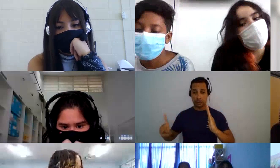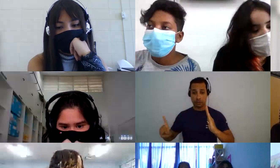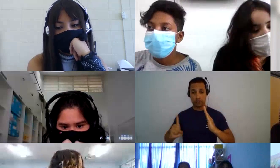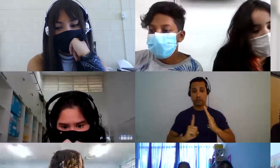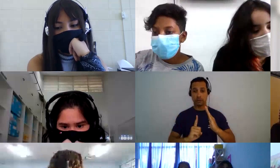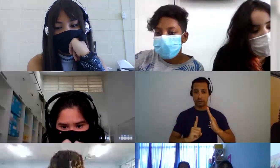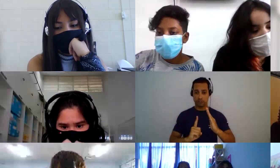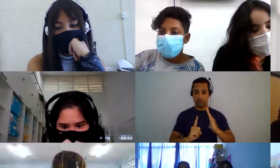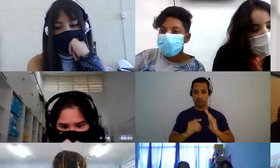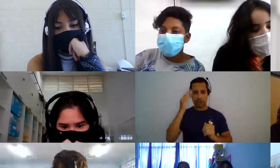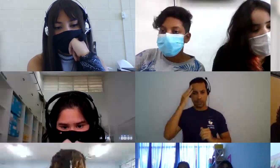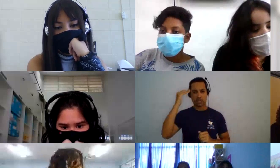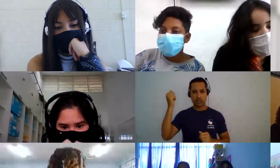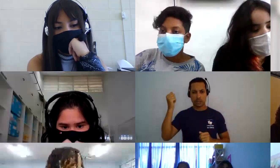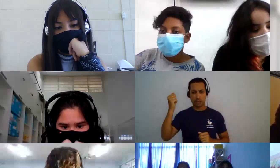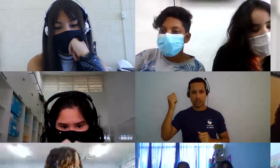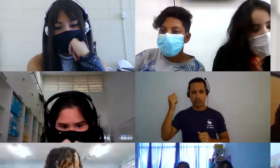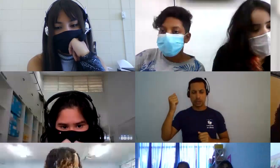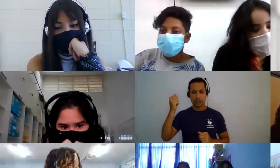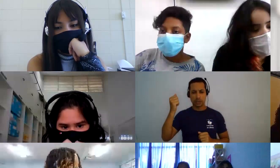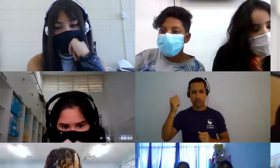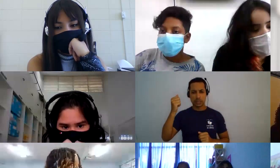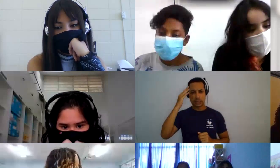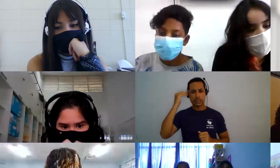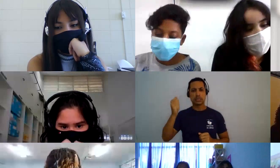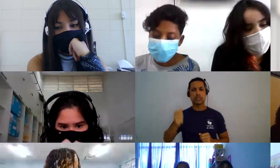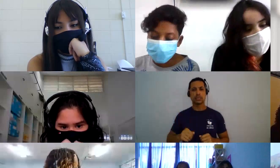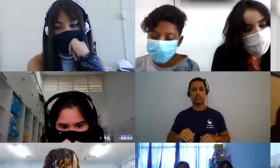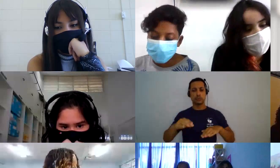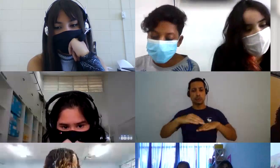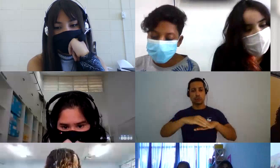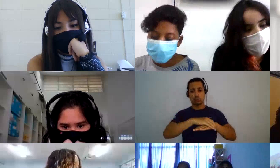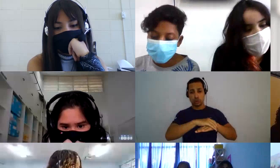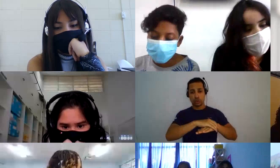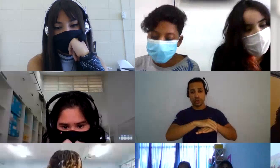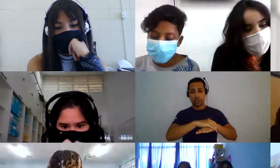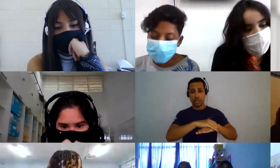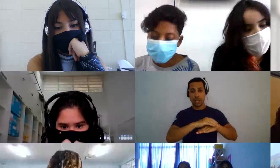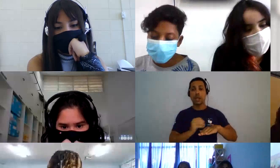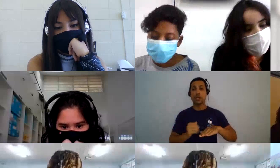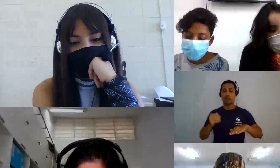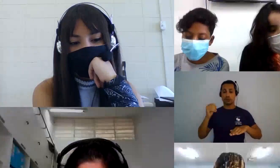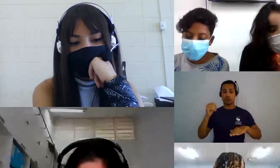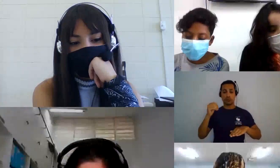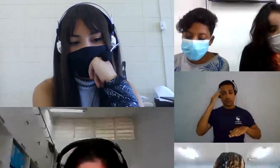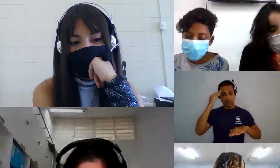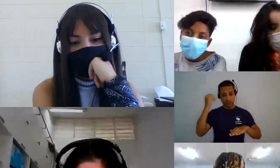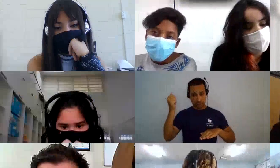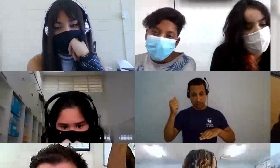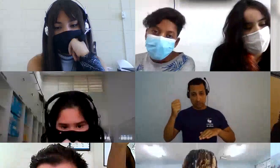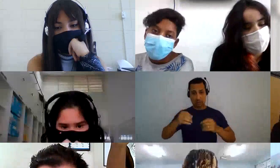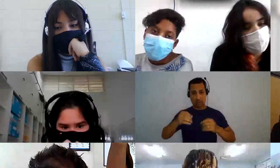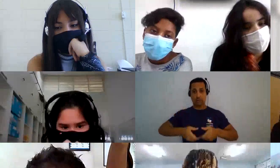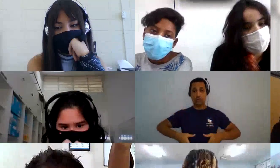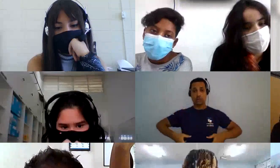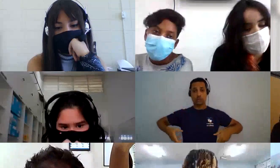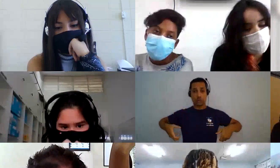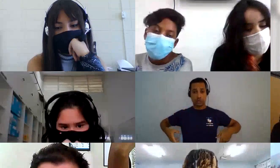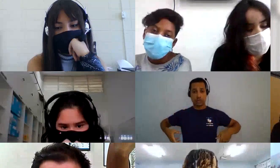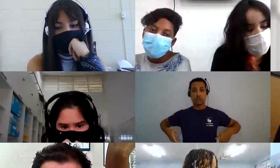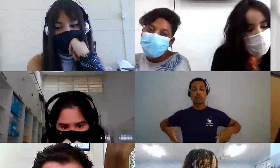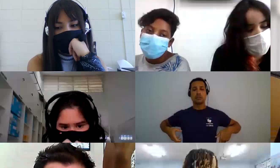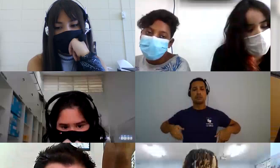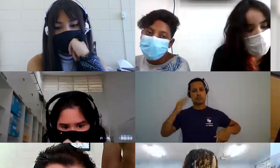Sim. Sabe? Você sabe o tamanho do seu sapato quando você vai comprar um sapato? Sim. Você sabe o tamanho da sua cueca quando você vai comprar uma